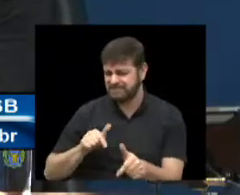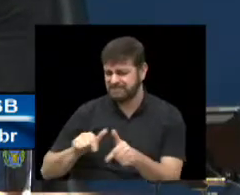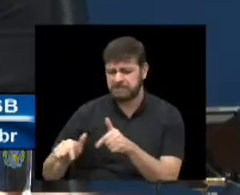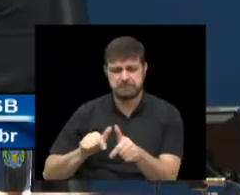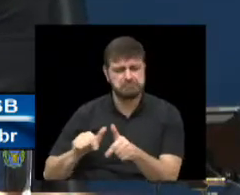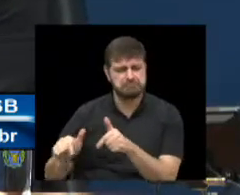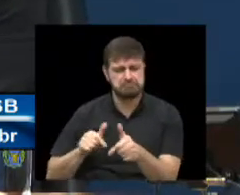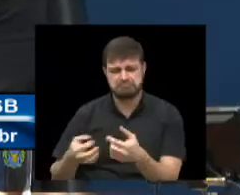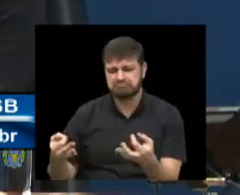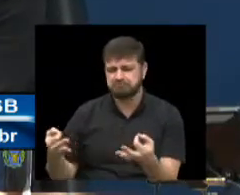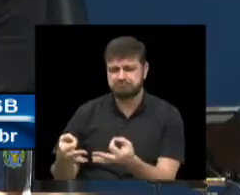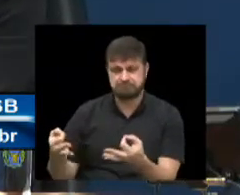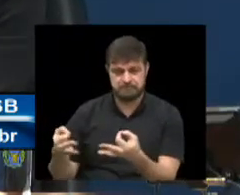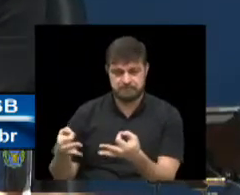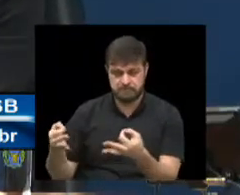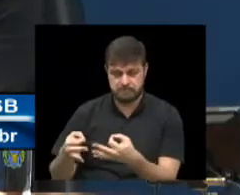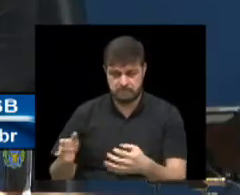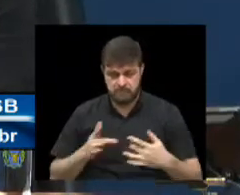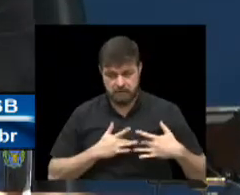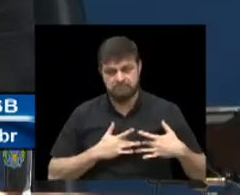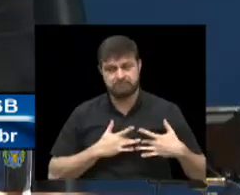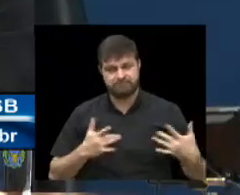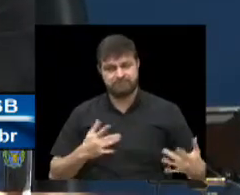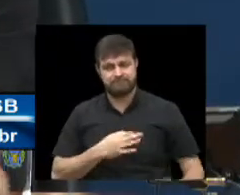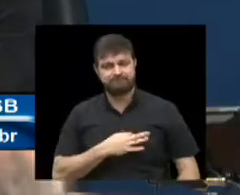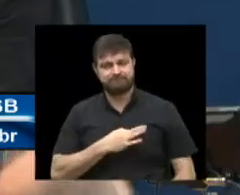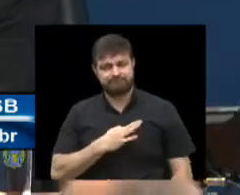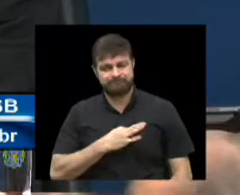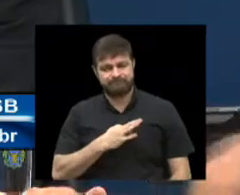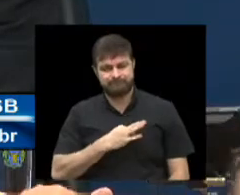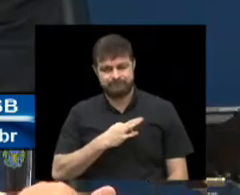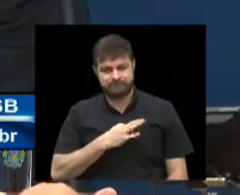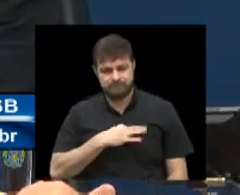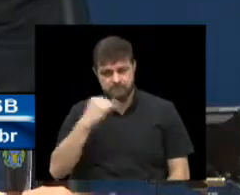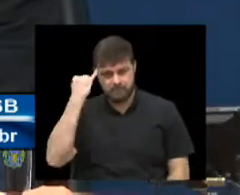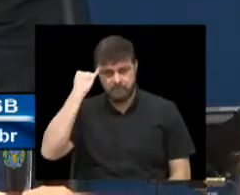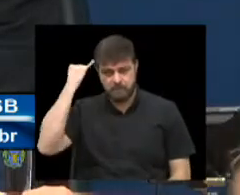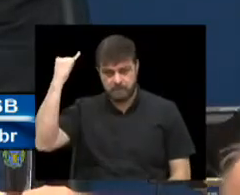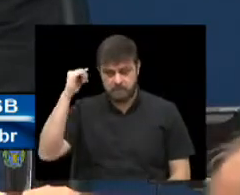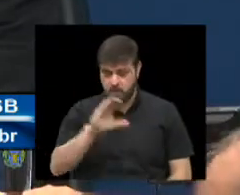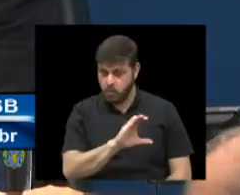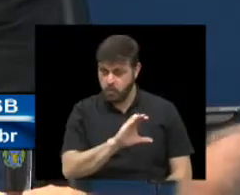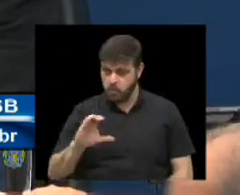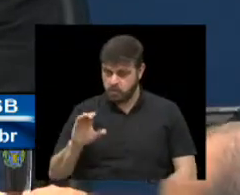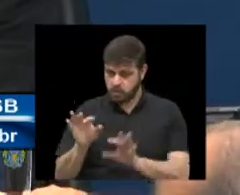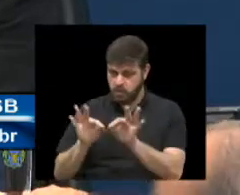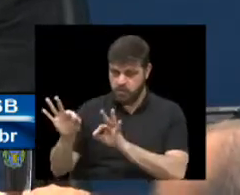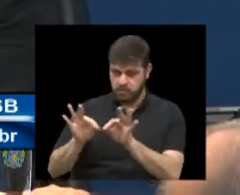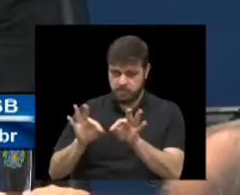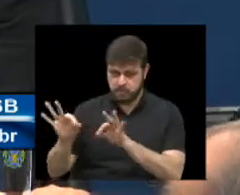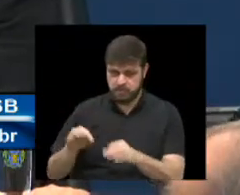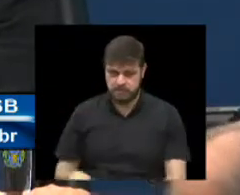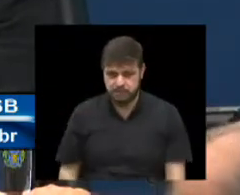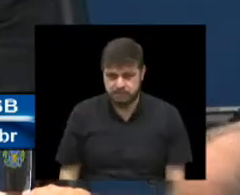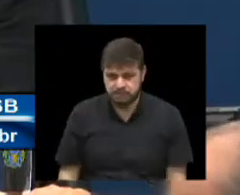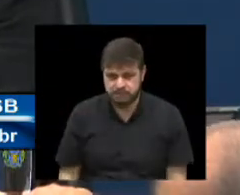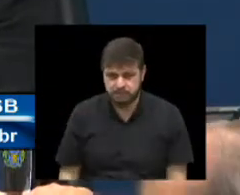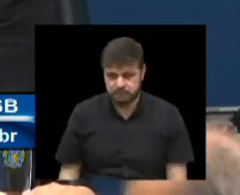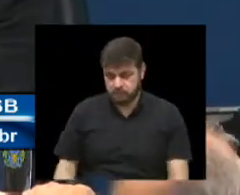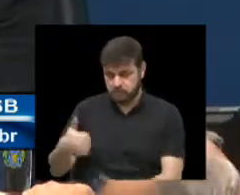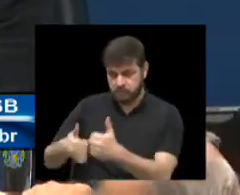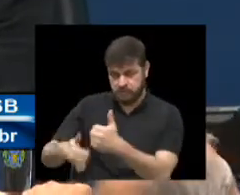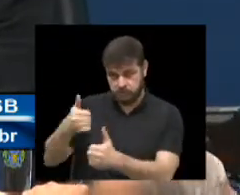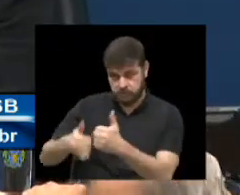trabalho desenvolvido voluntariamente como idealizador e coordenador do projeto Real City Futebol